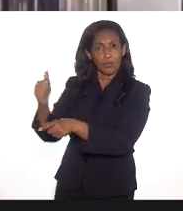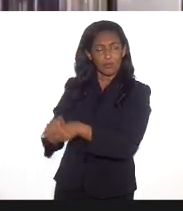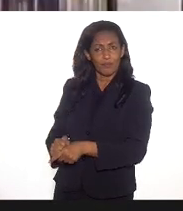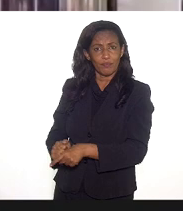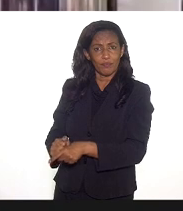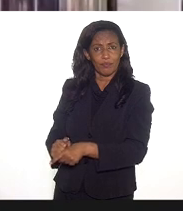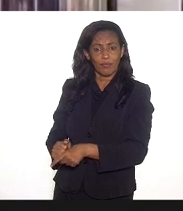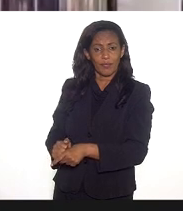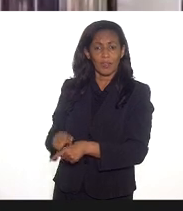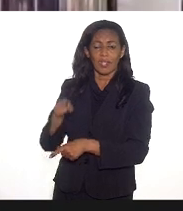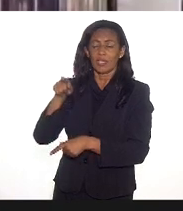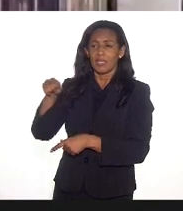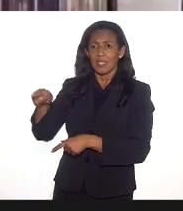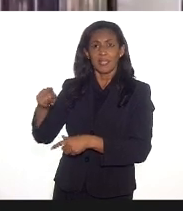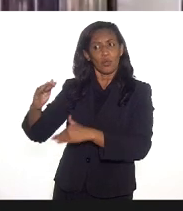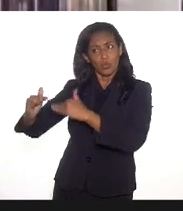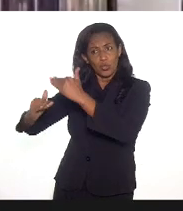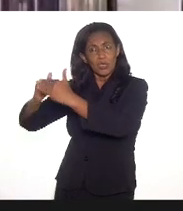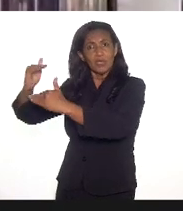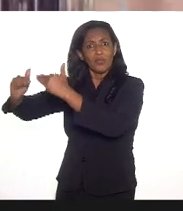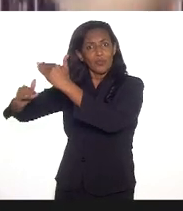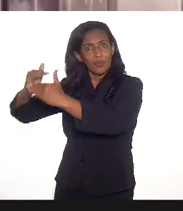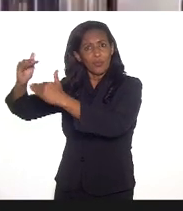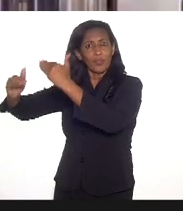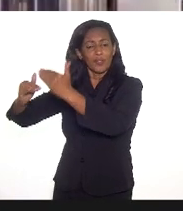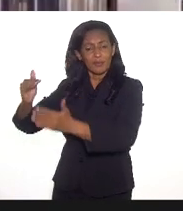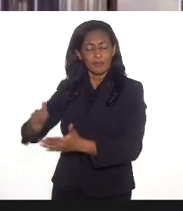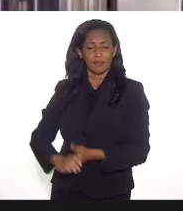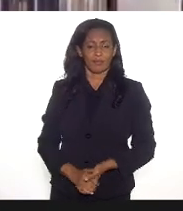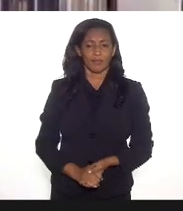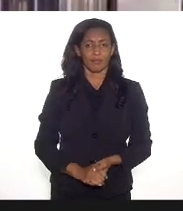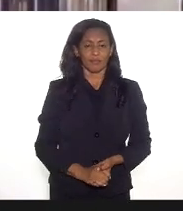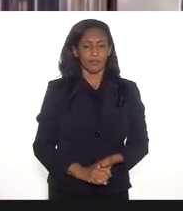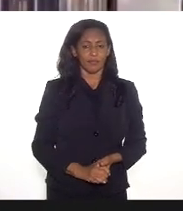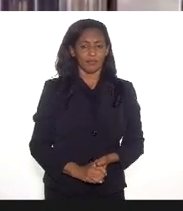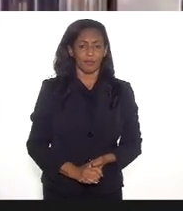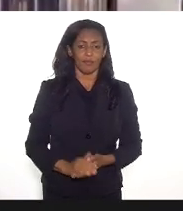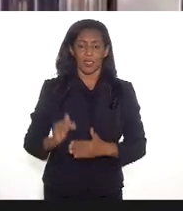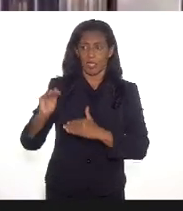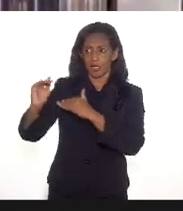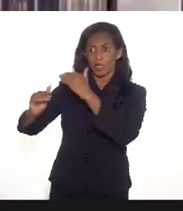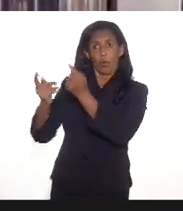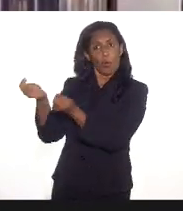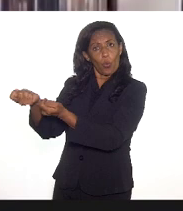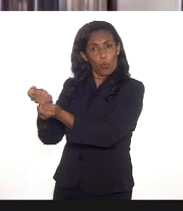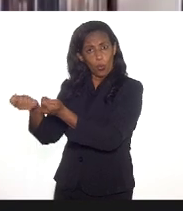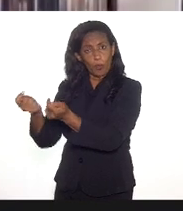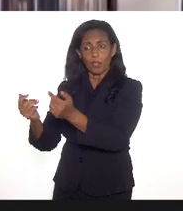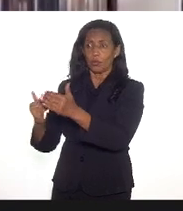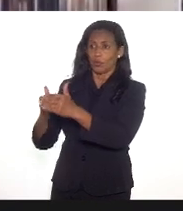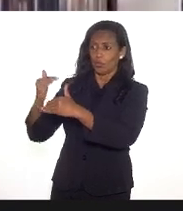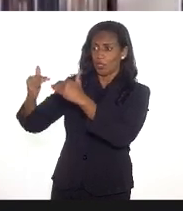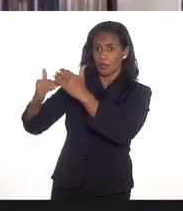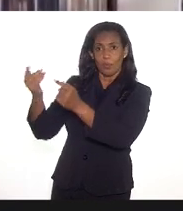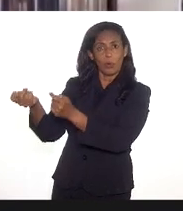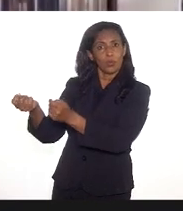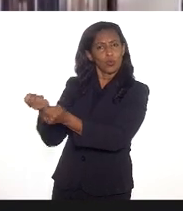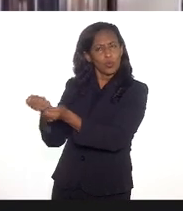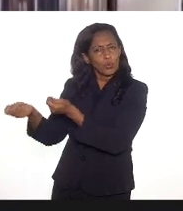são propulsoras de desenvolvimento. E quando eu falo de desenvolvimento, desenvolvimento econômico, desenvolvimento